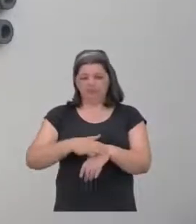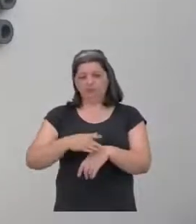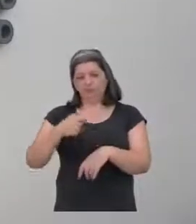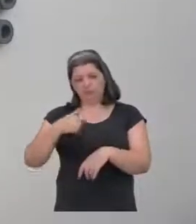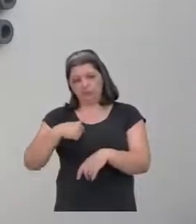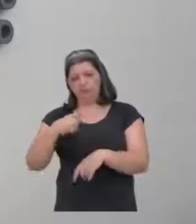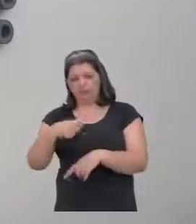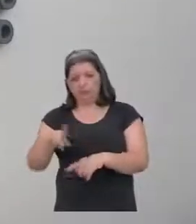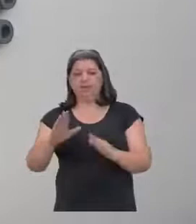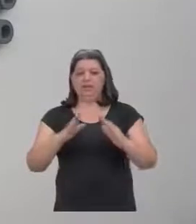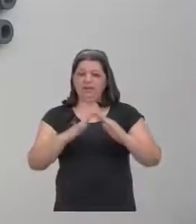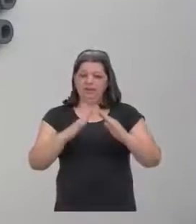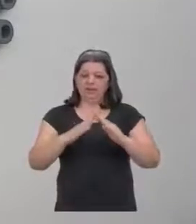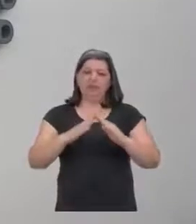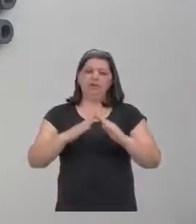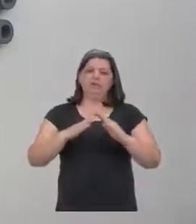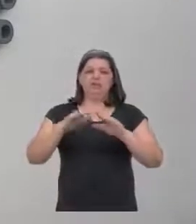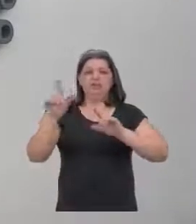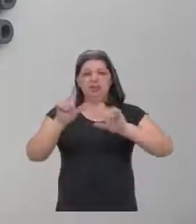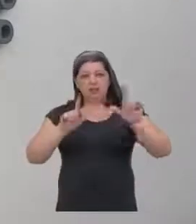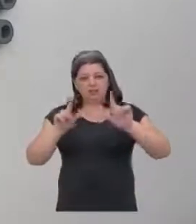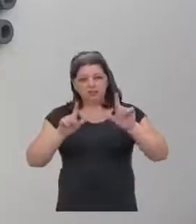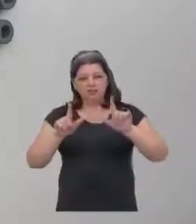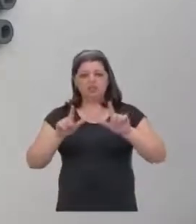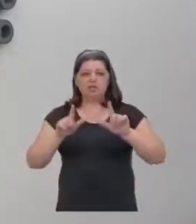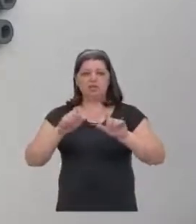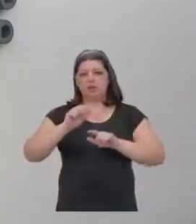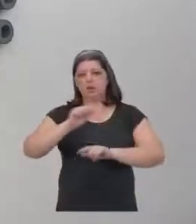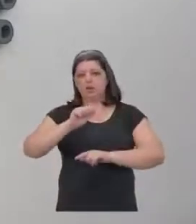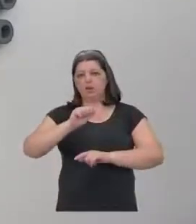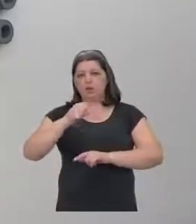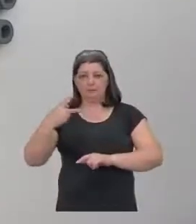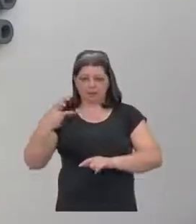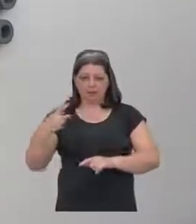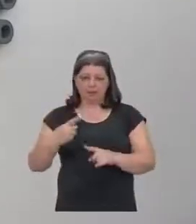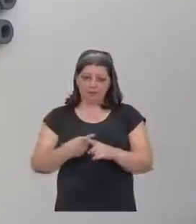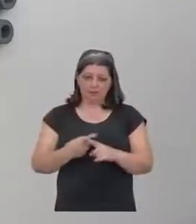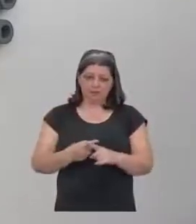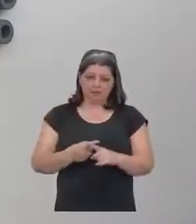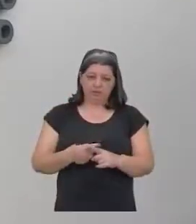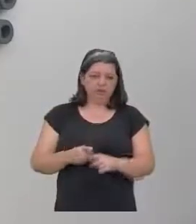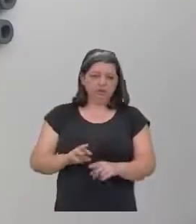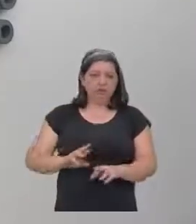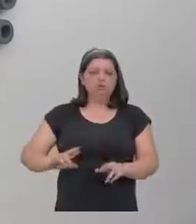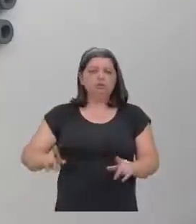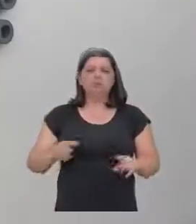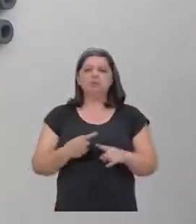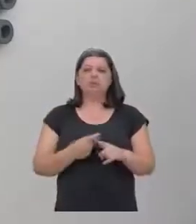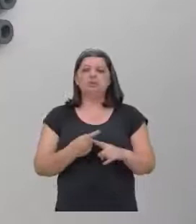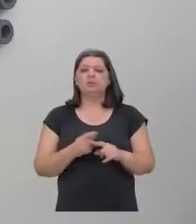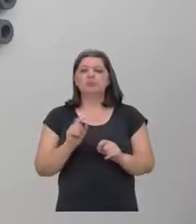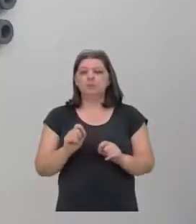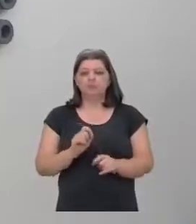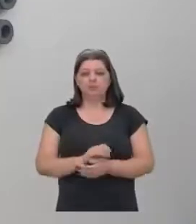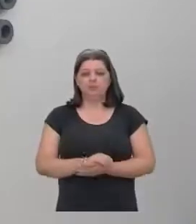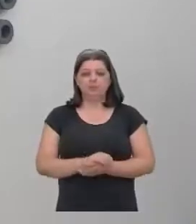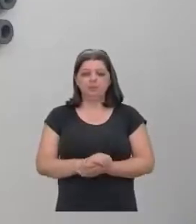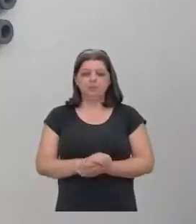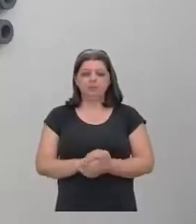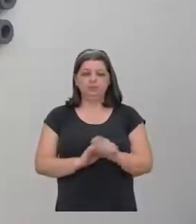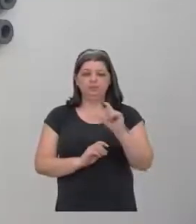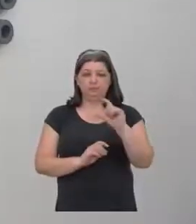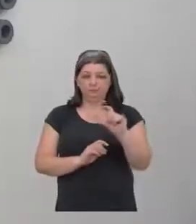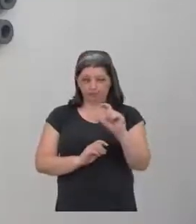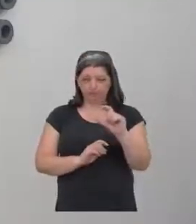em casa, na TV, no aplicativo, não é homeschooling. Homeschooling é o quê? Homeschooling é você